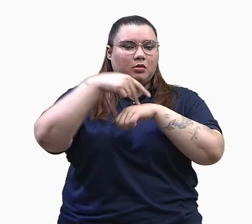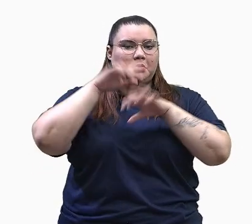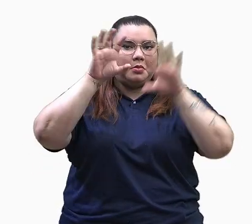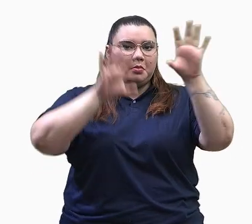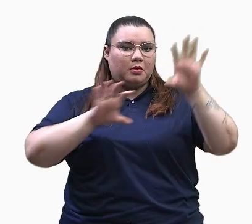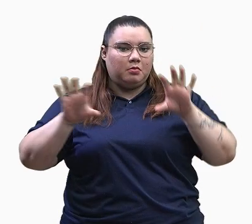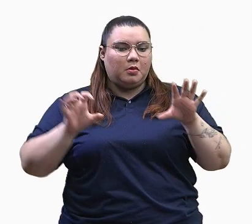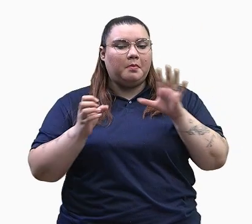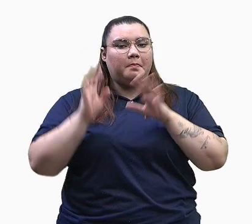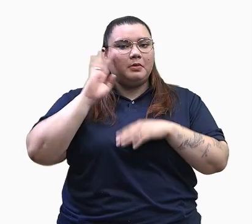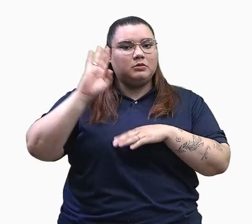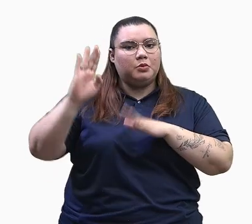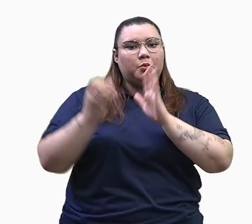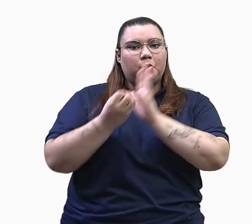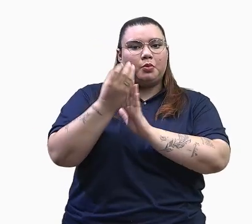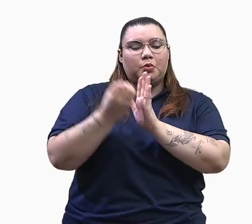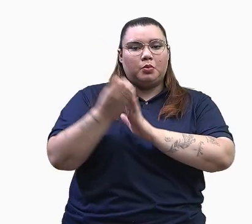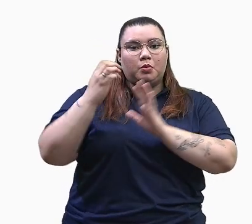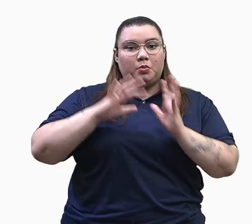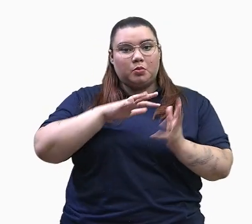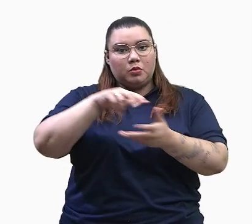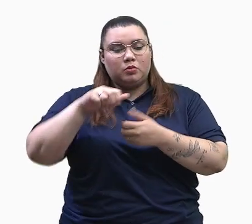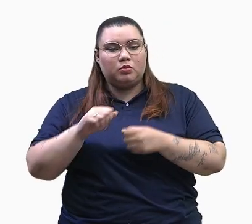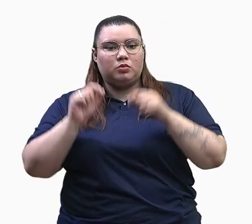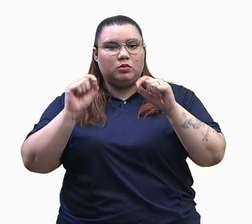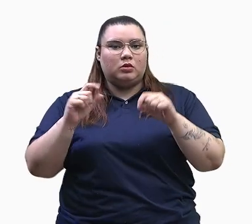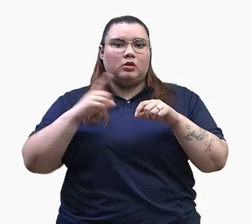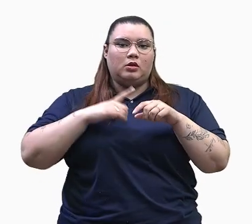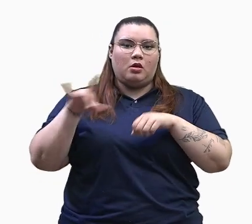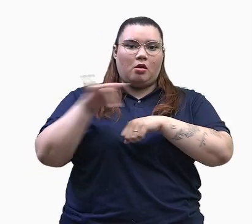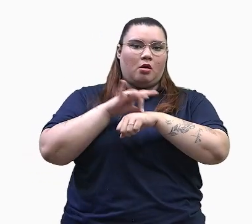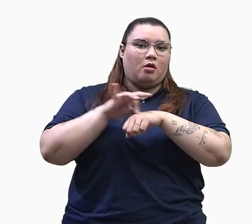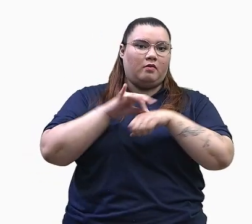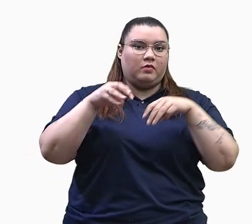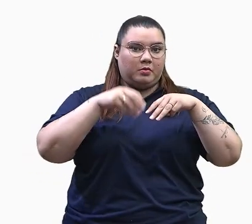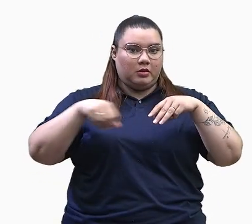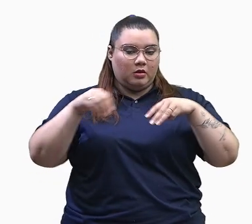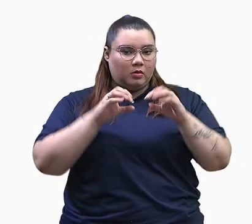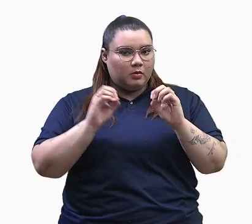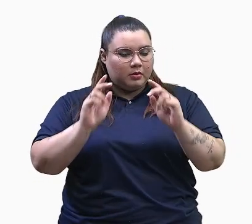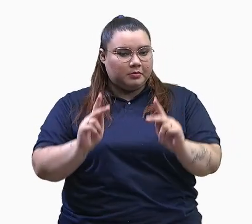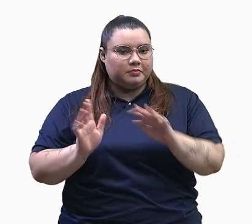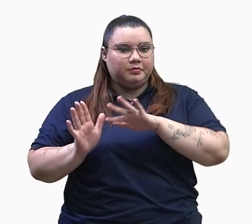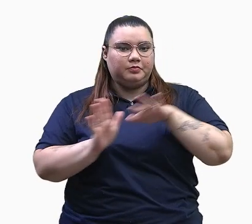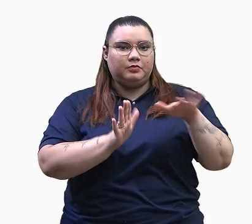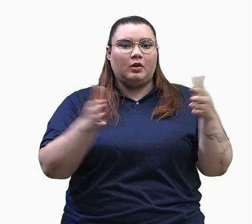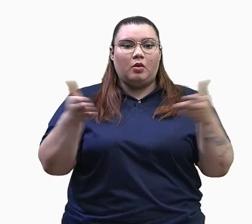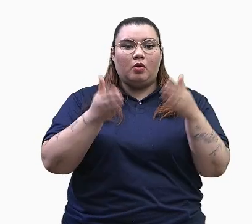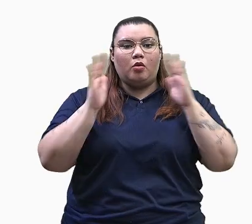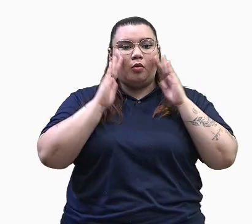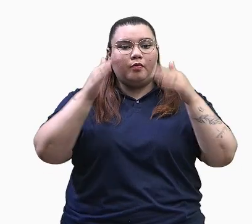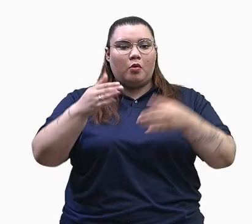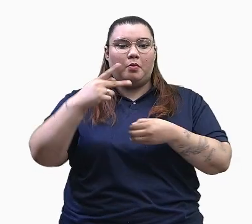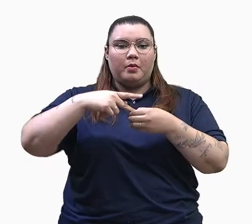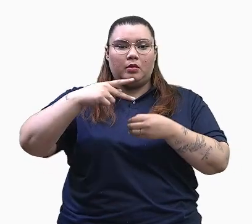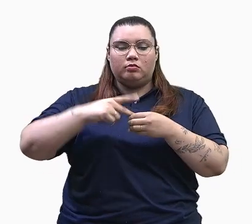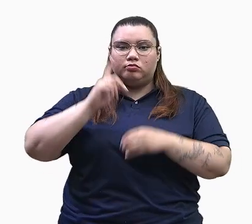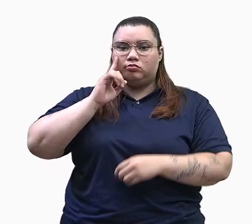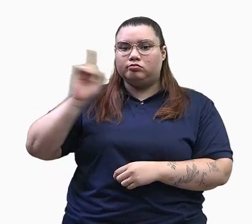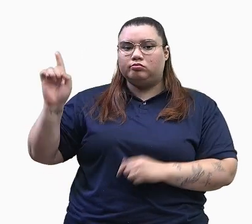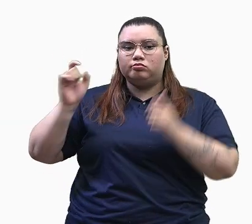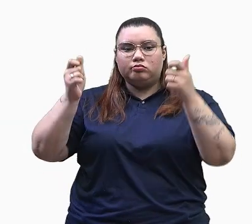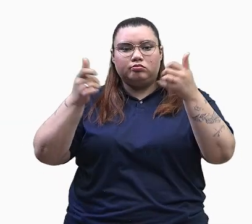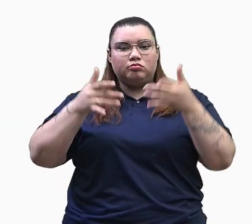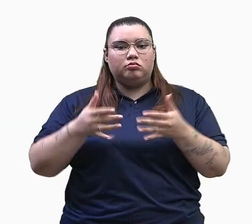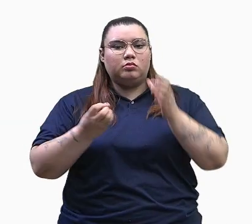principais produtores mundiais de carvão mineral. E aí vamos agora para o petróleo, né? O petróleo ele tem ali a